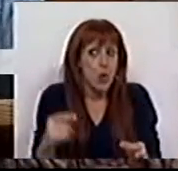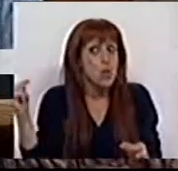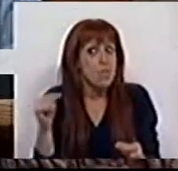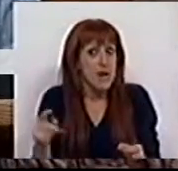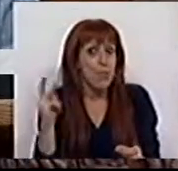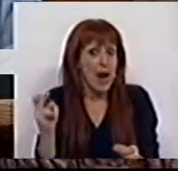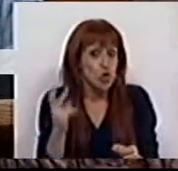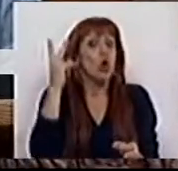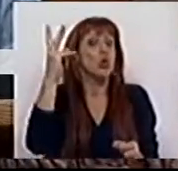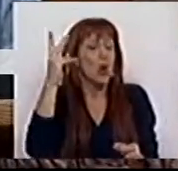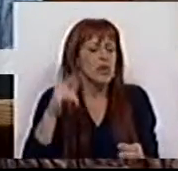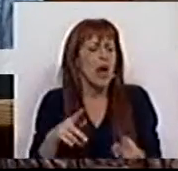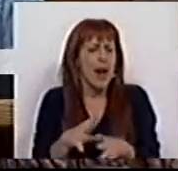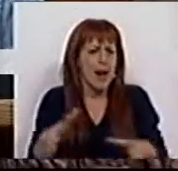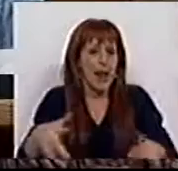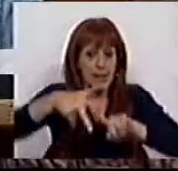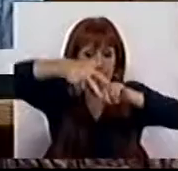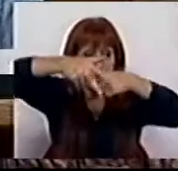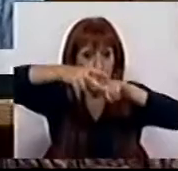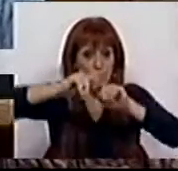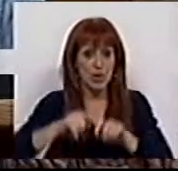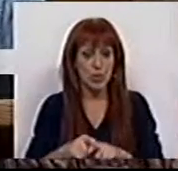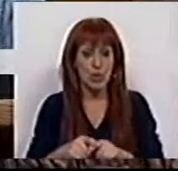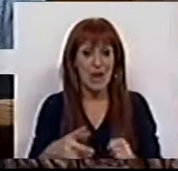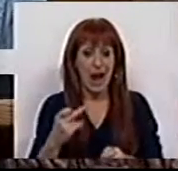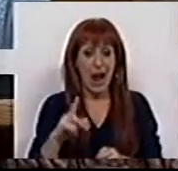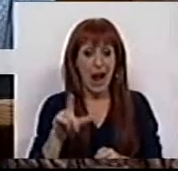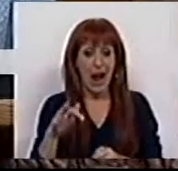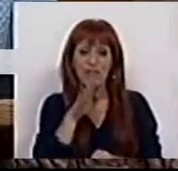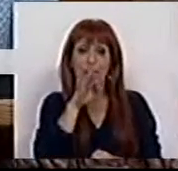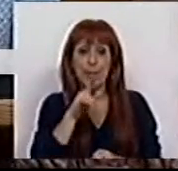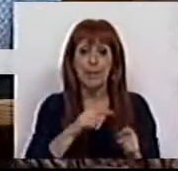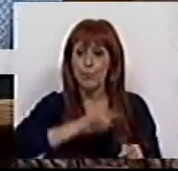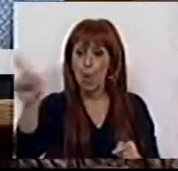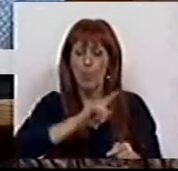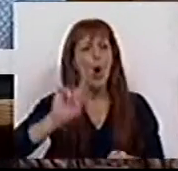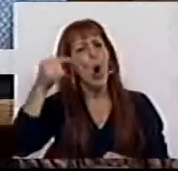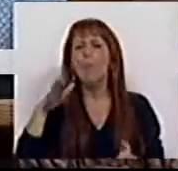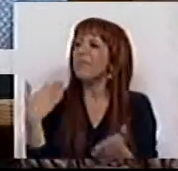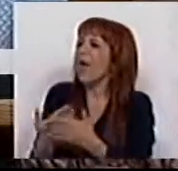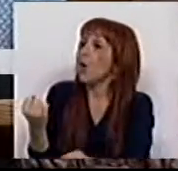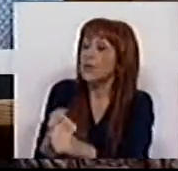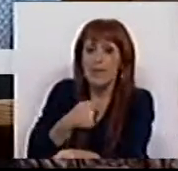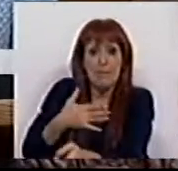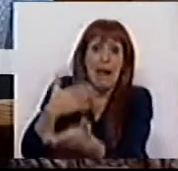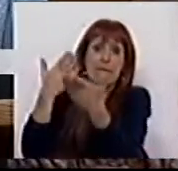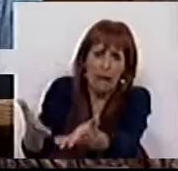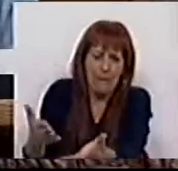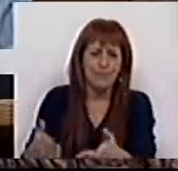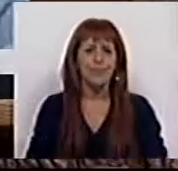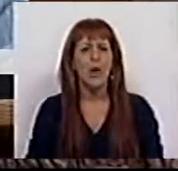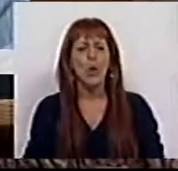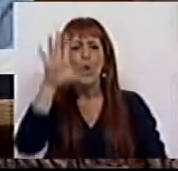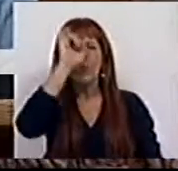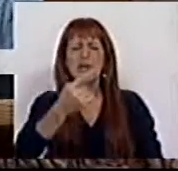menos 2 anos a grande reparação dos alfas pendulares em vez de entregar o trabalho à EMF.